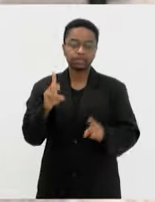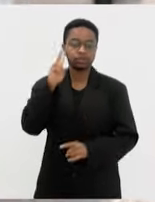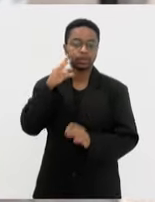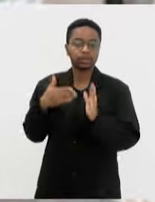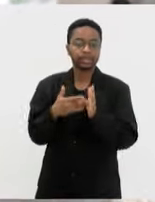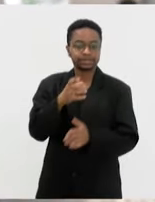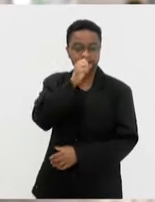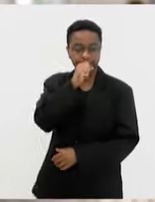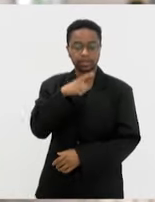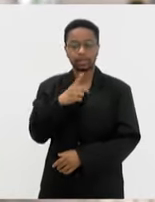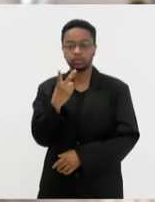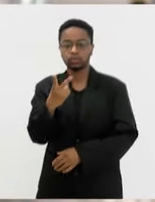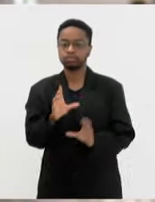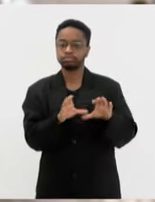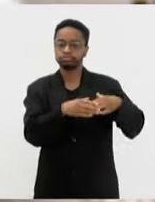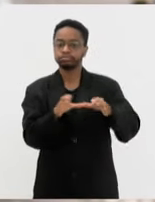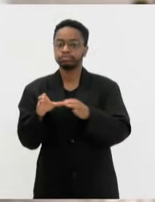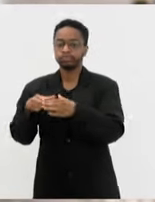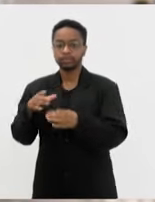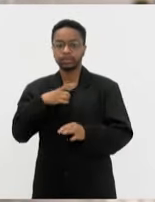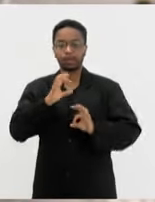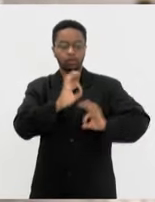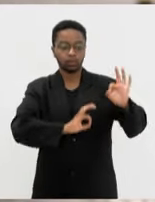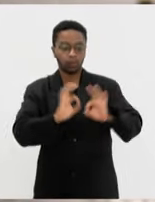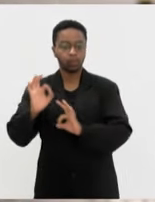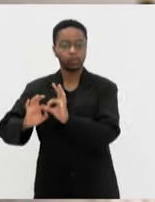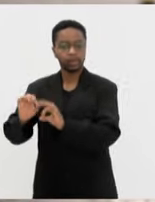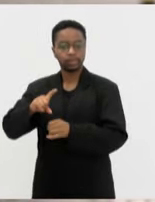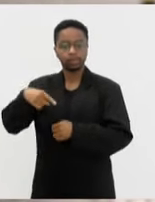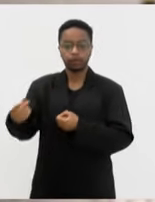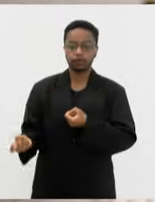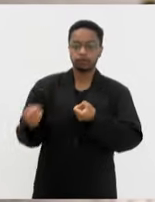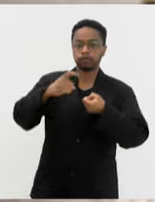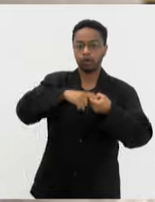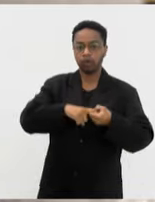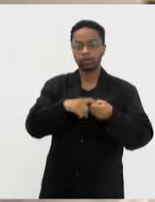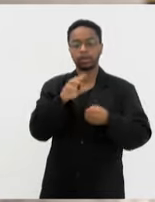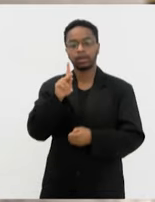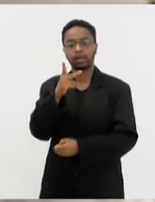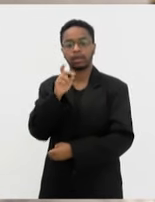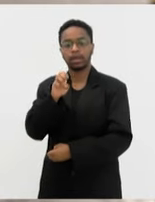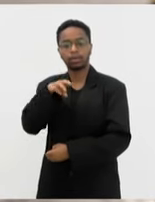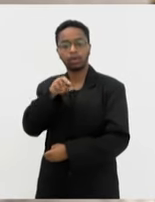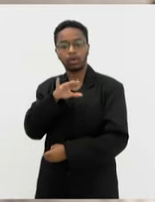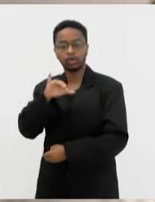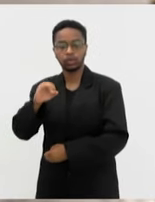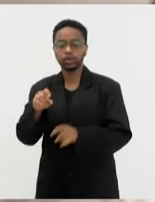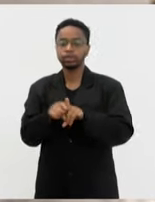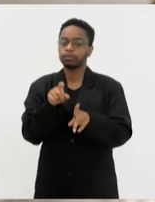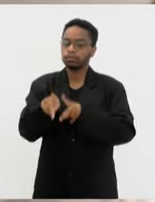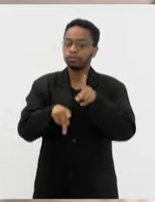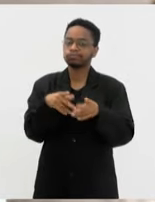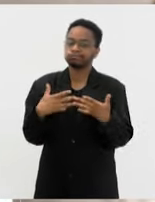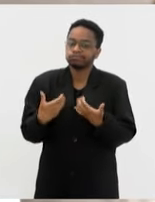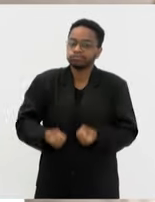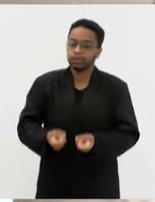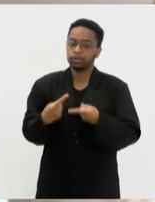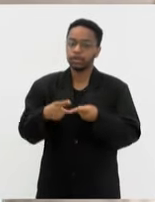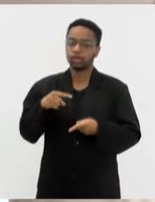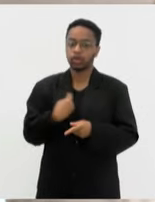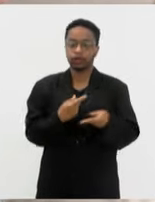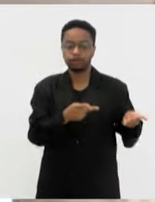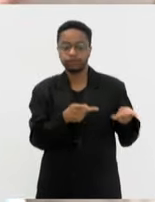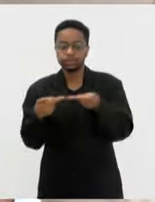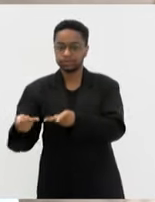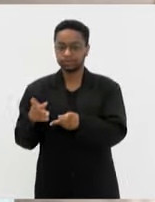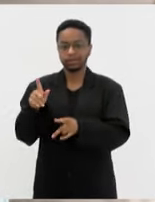equipes que montam toda a estrutura, fazem a coleta, depois voltam para o Hemorrio. A adesão da população é espetacular, porque a gente vai onde eles estão, né? Poupa o trabalho